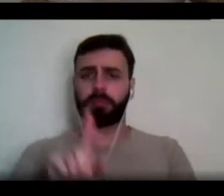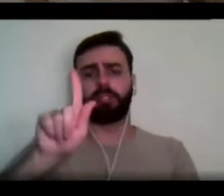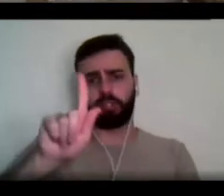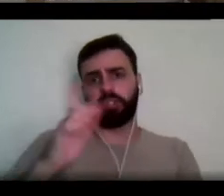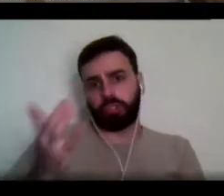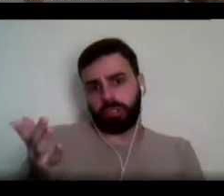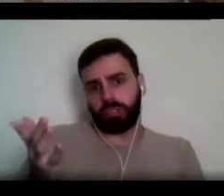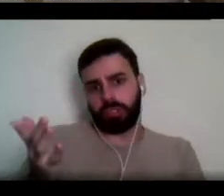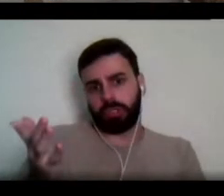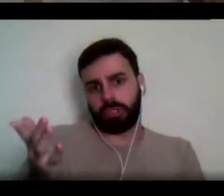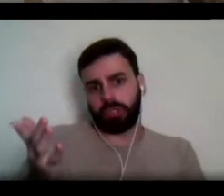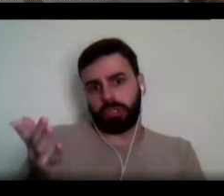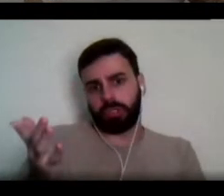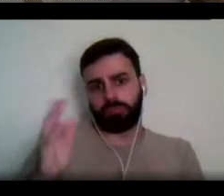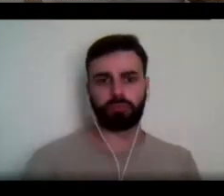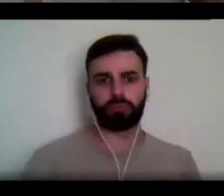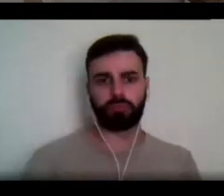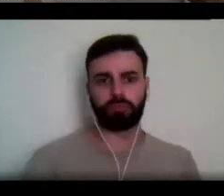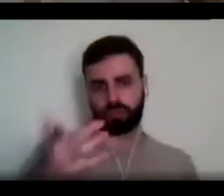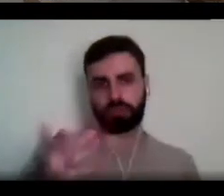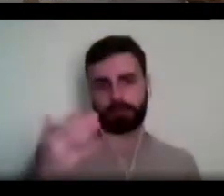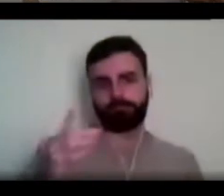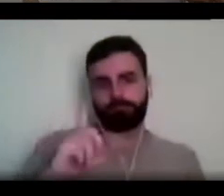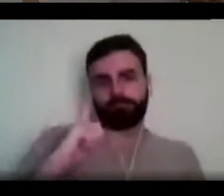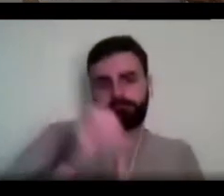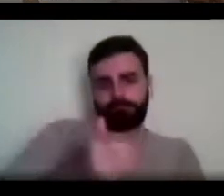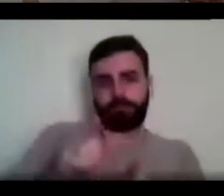O valor de G também a gente substitui aqui.